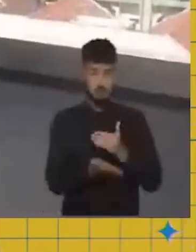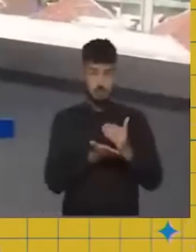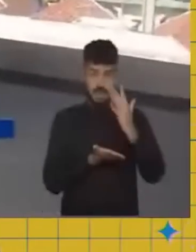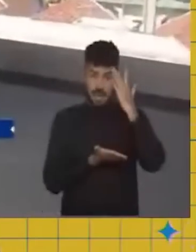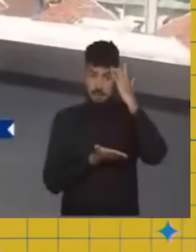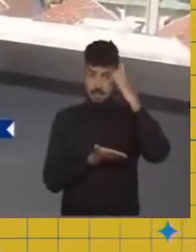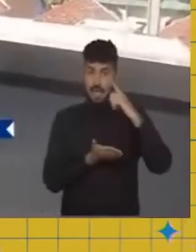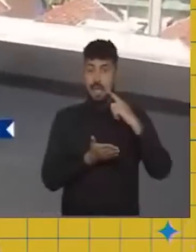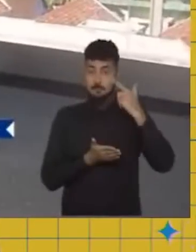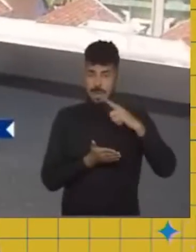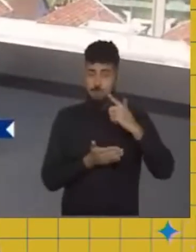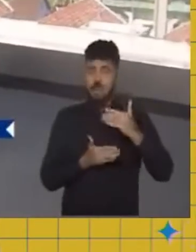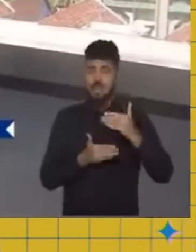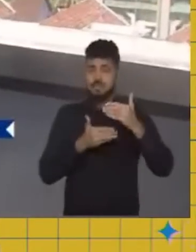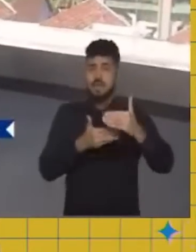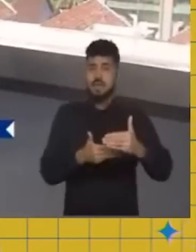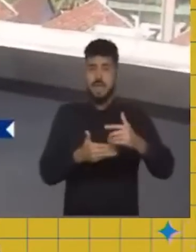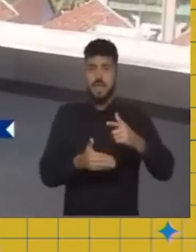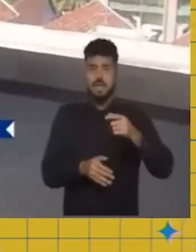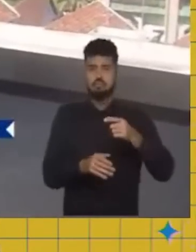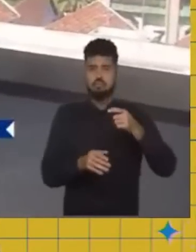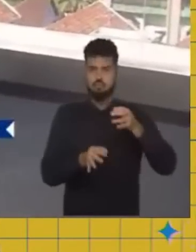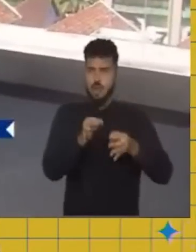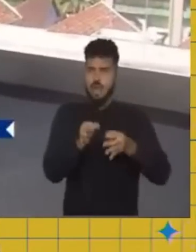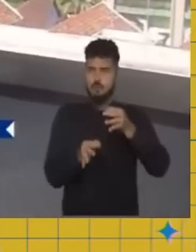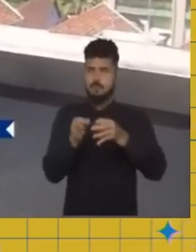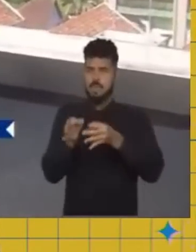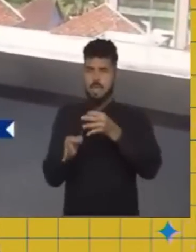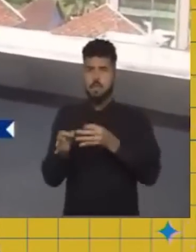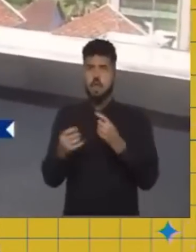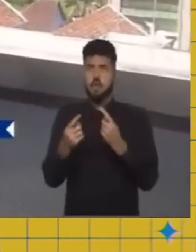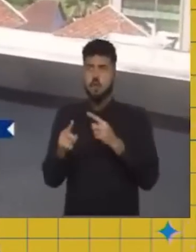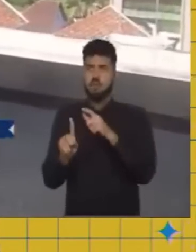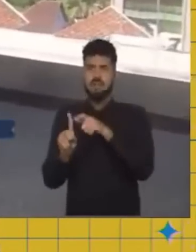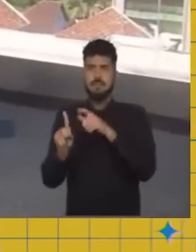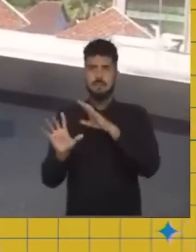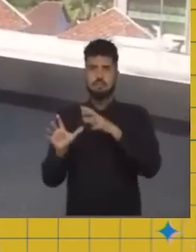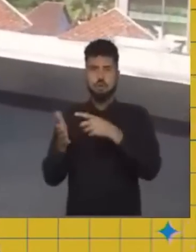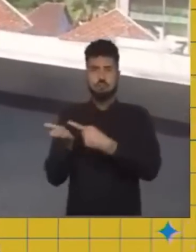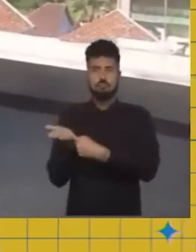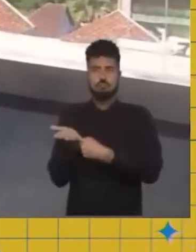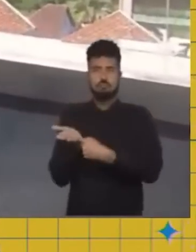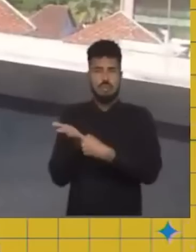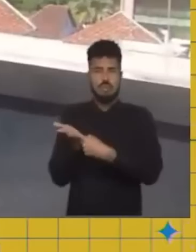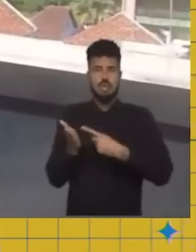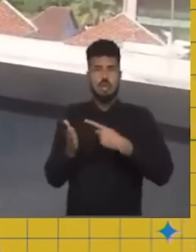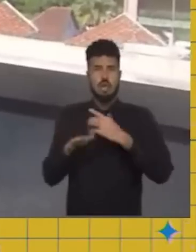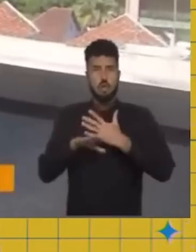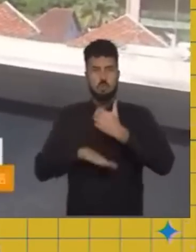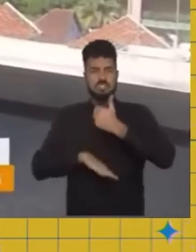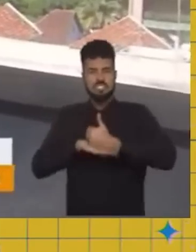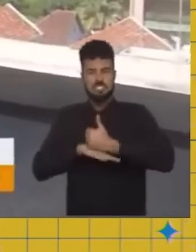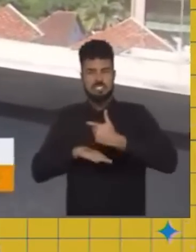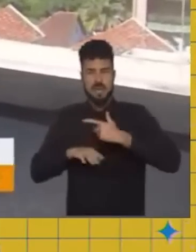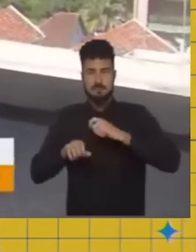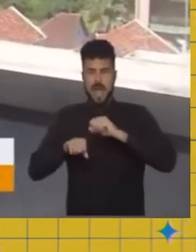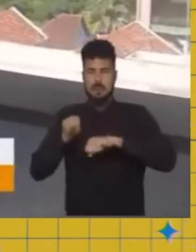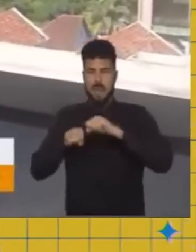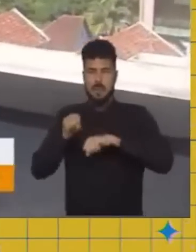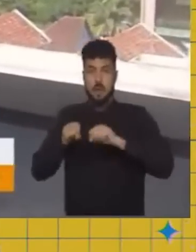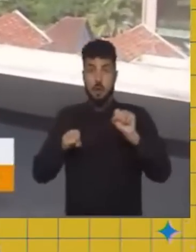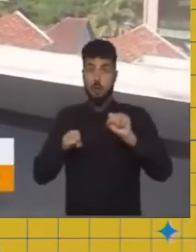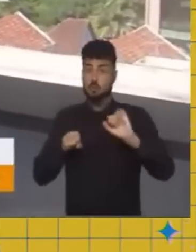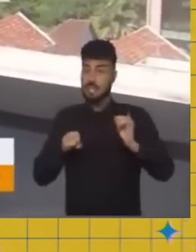começa amanhã mais uma etapa de julgamentos contra os envolvidos nos atos golpistas de 8 de janeiro. E termina